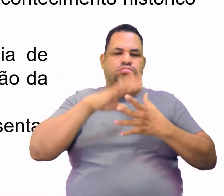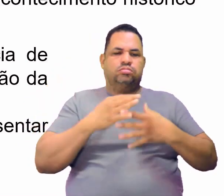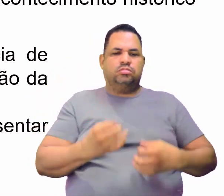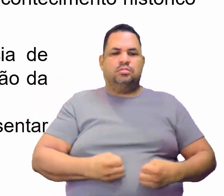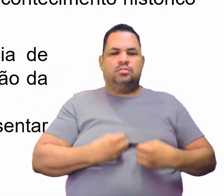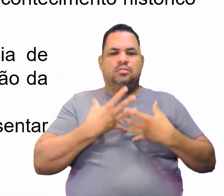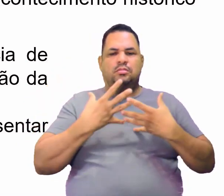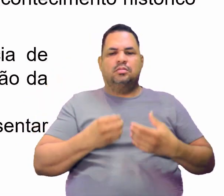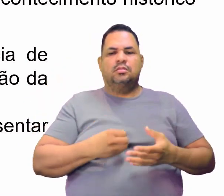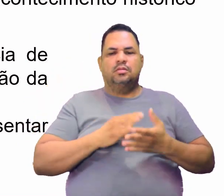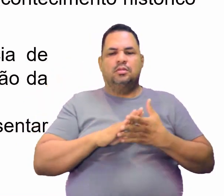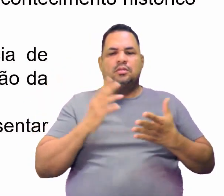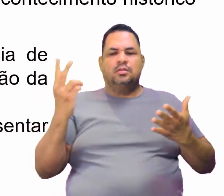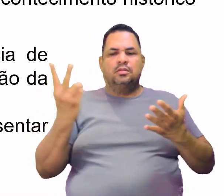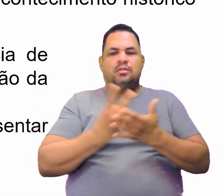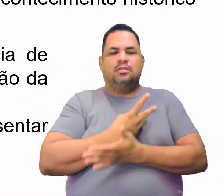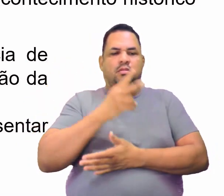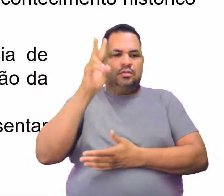histórico